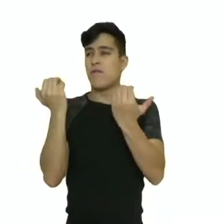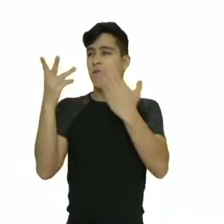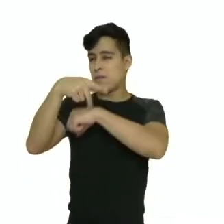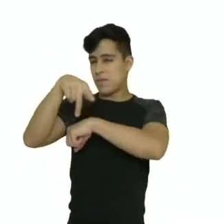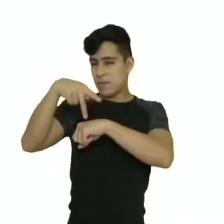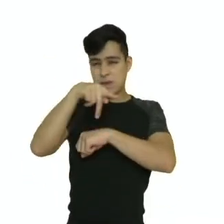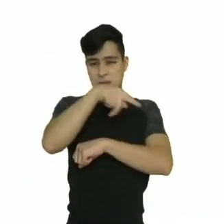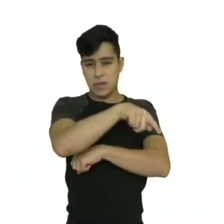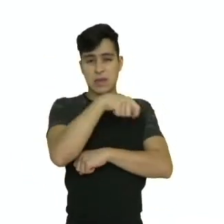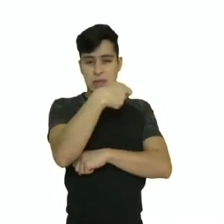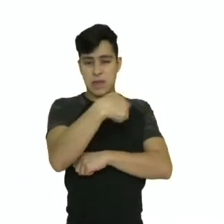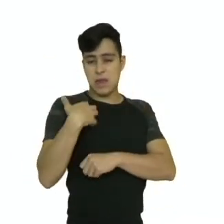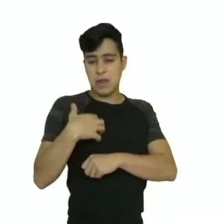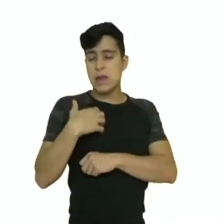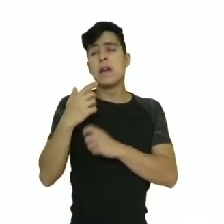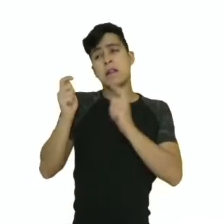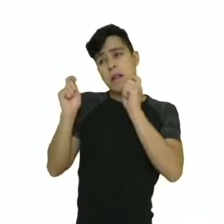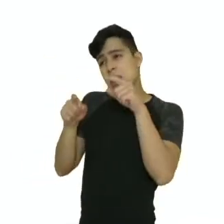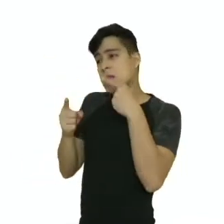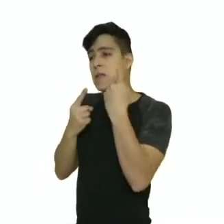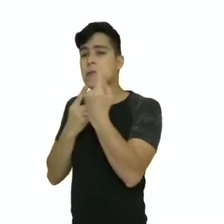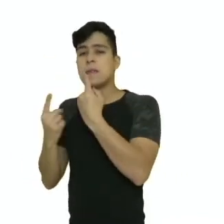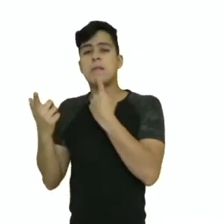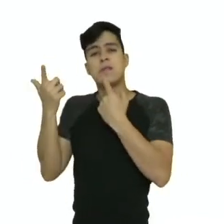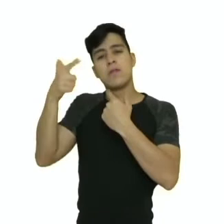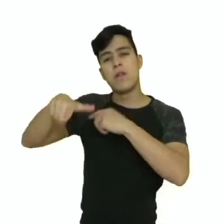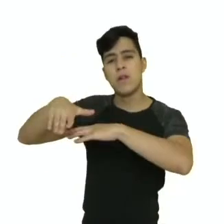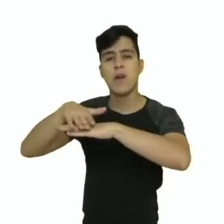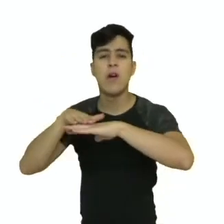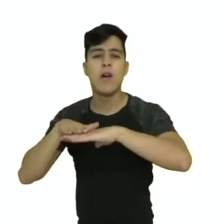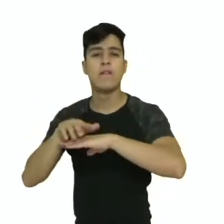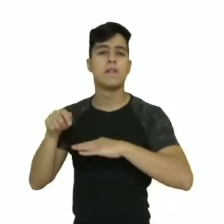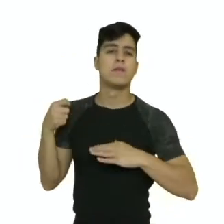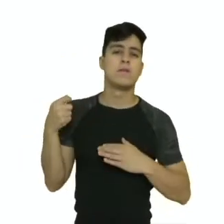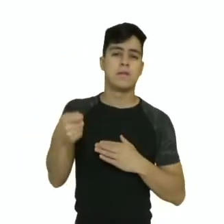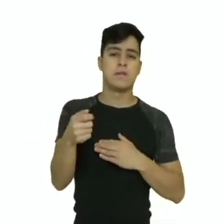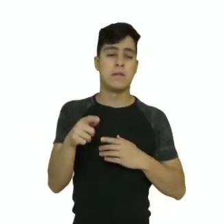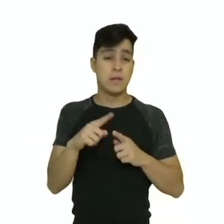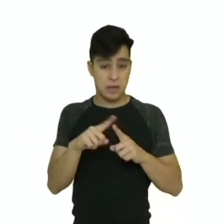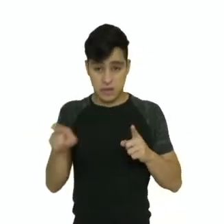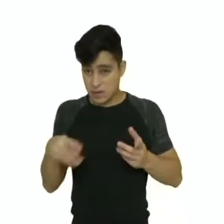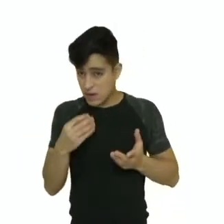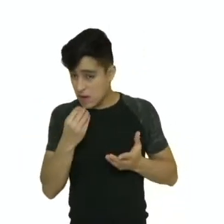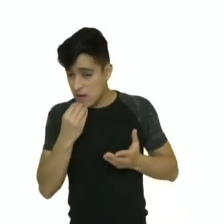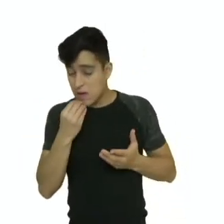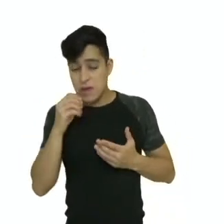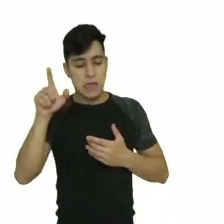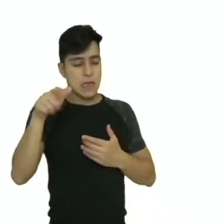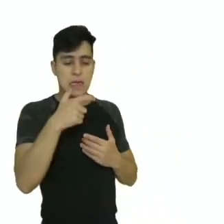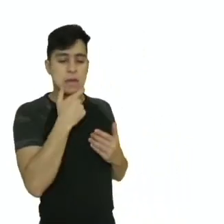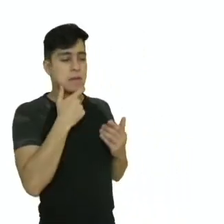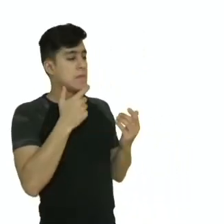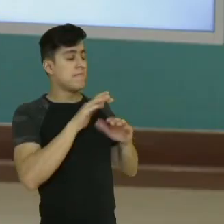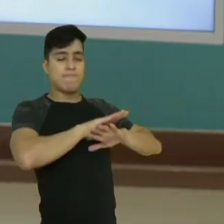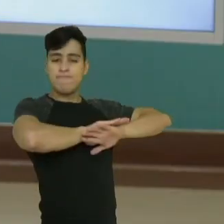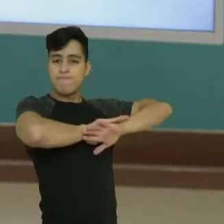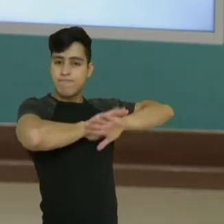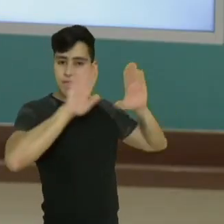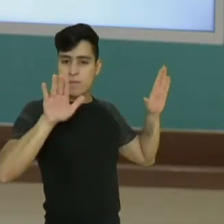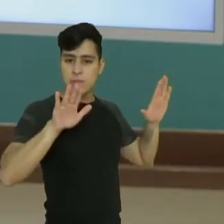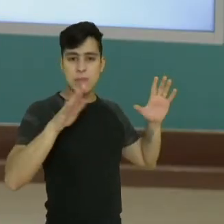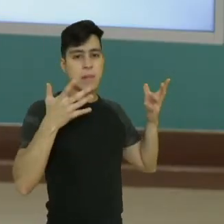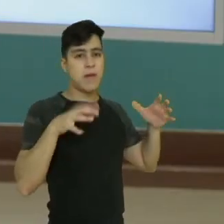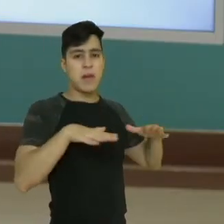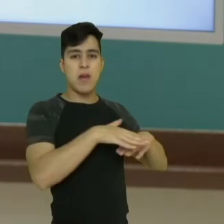que considerava um diálogo, né, de novo sobre essa questão. Mas, claro, o Reino Unido não quer saber de conversa sobre isso.